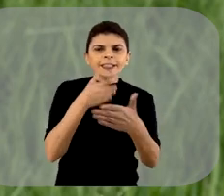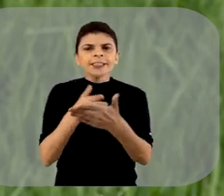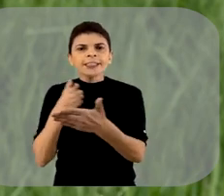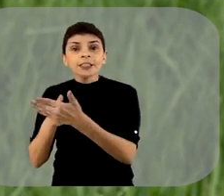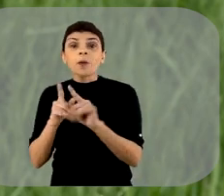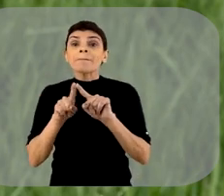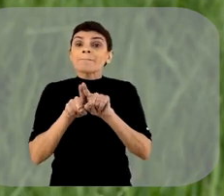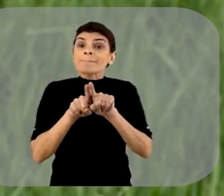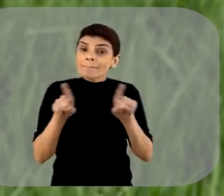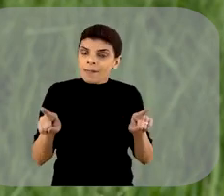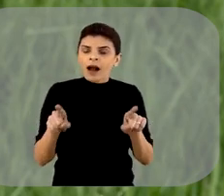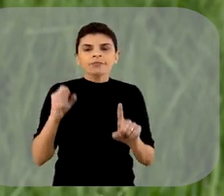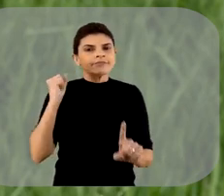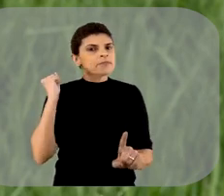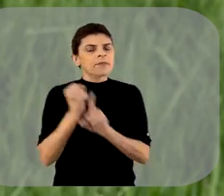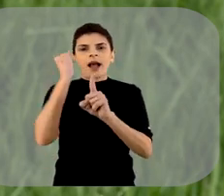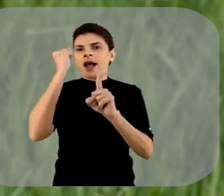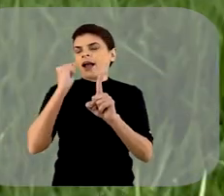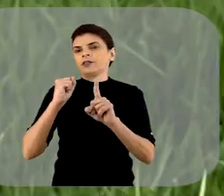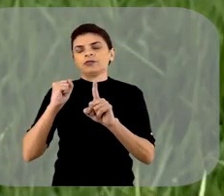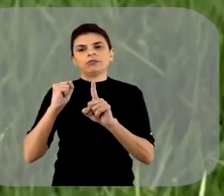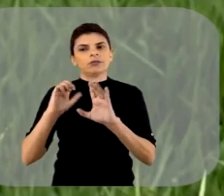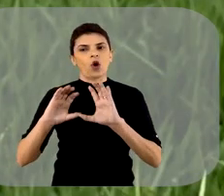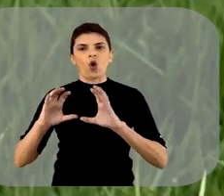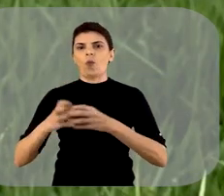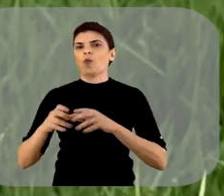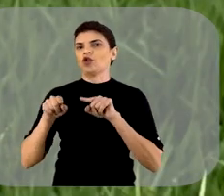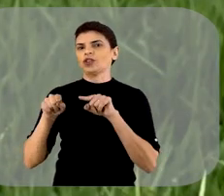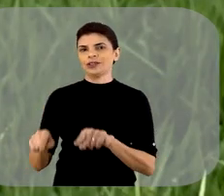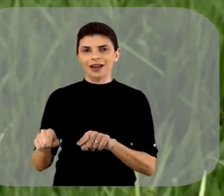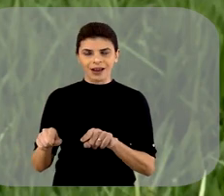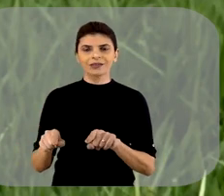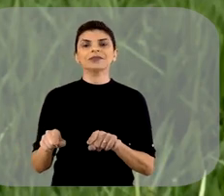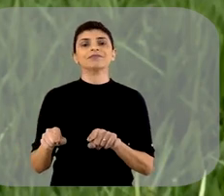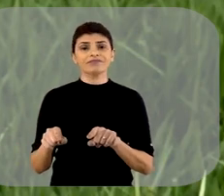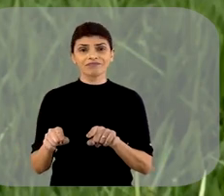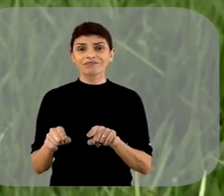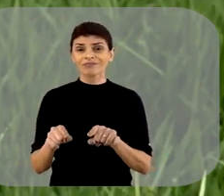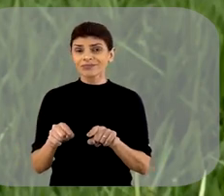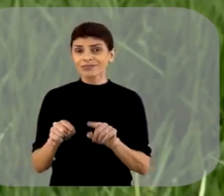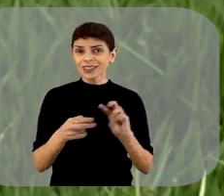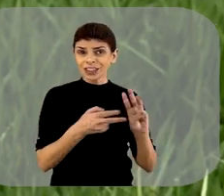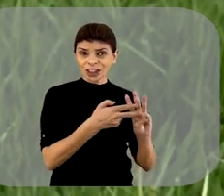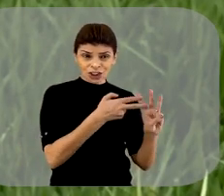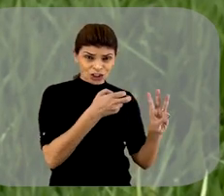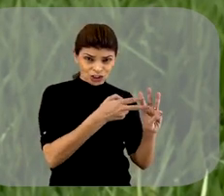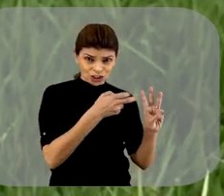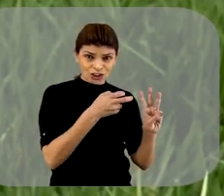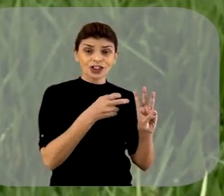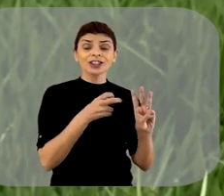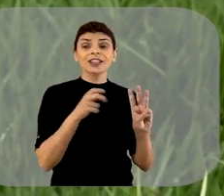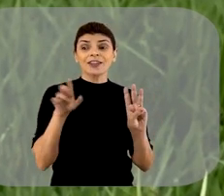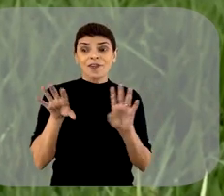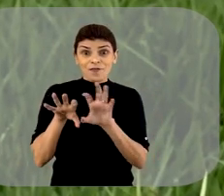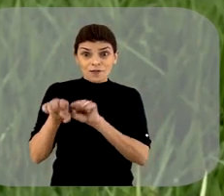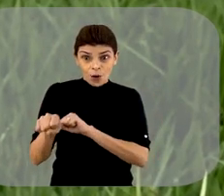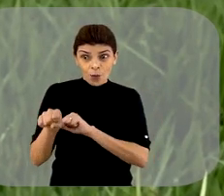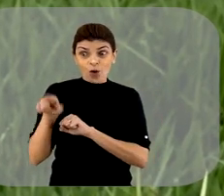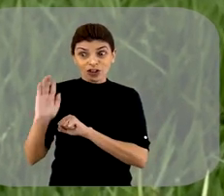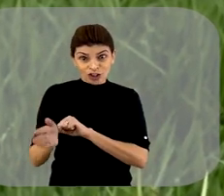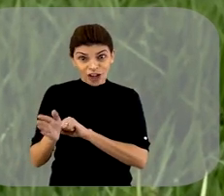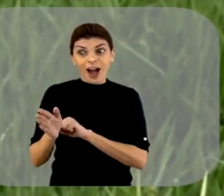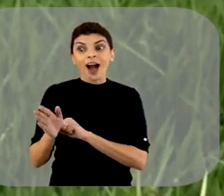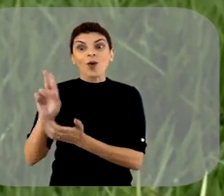e isso dá um impacto muito grande na comunidade. A alternativa nesse sentido, os indígenas que saem da universidade, ele volta para